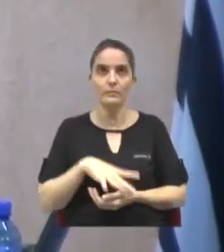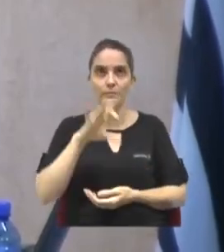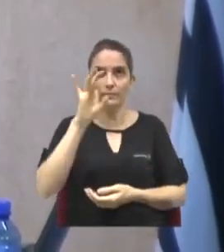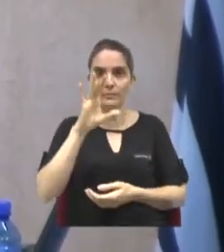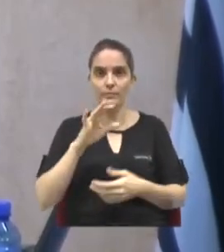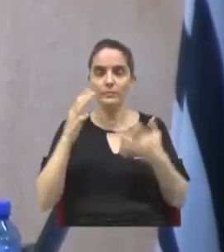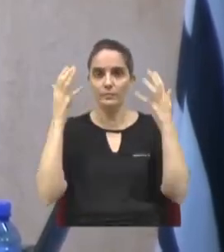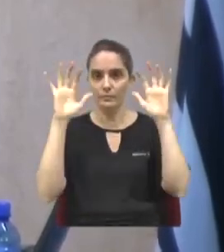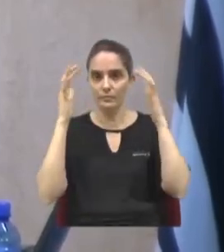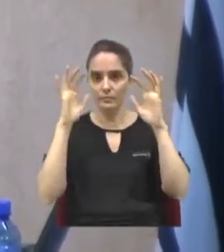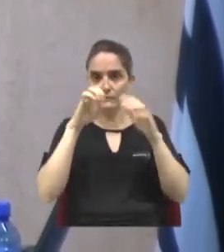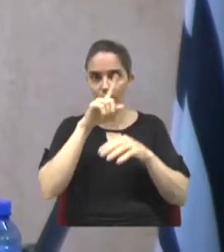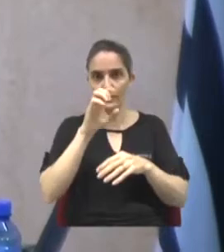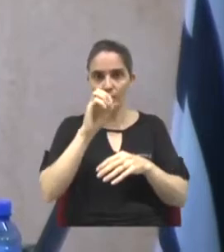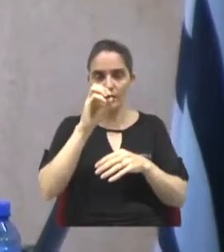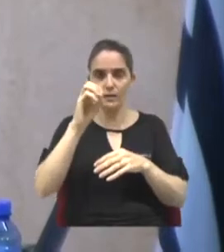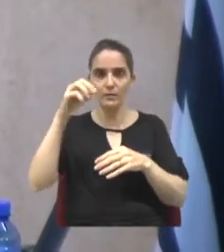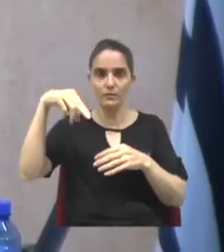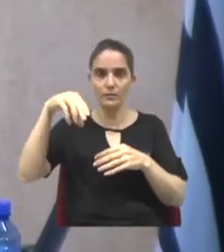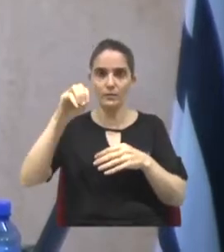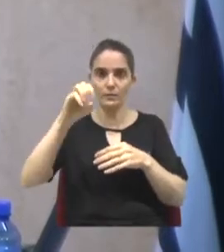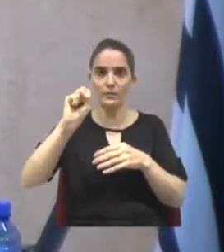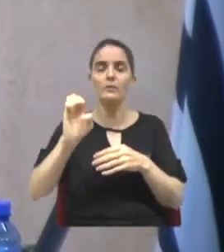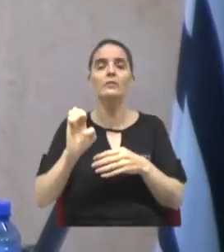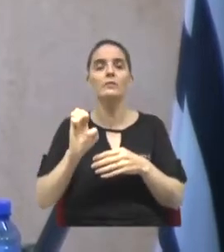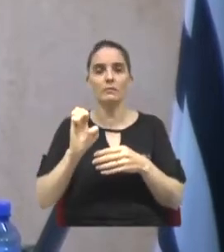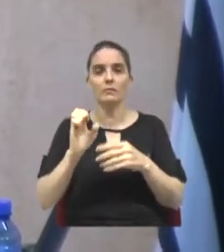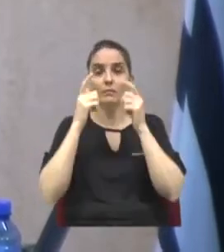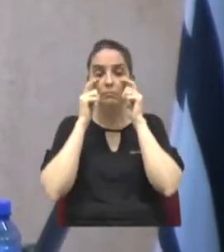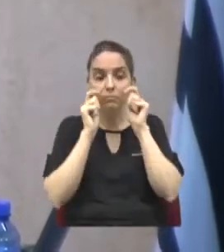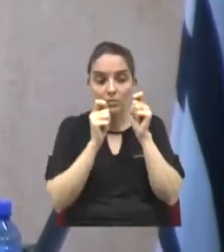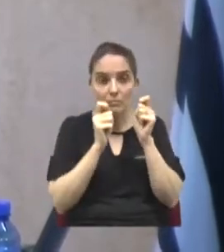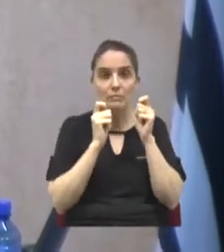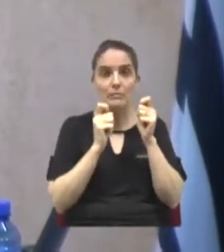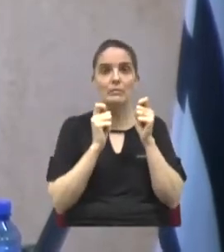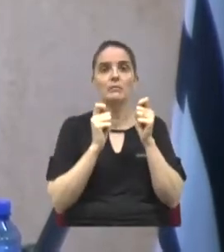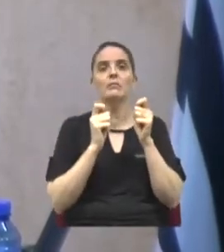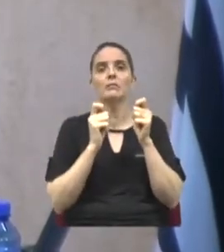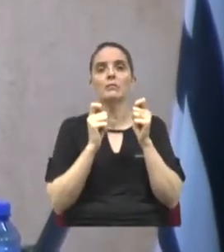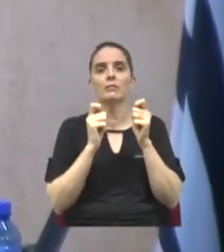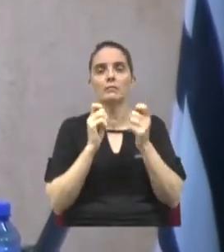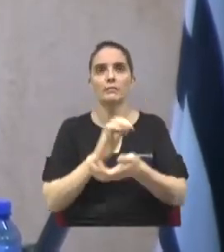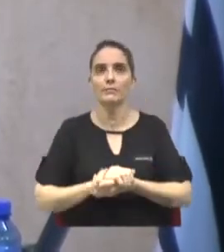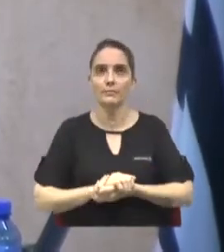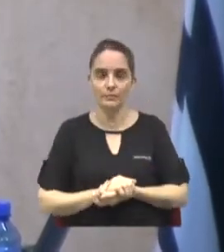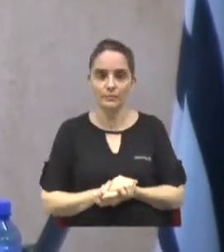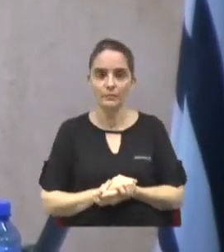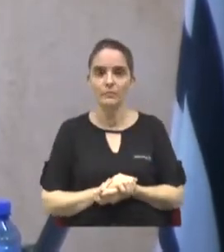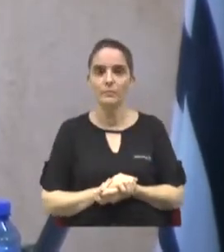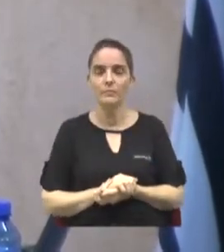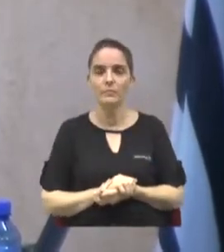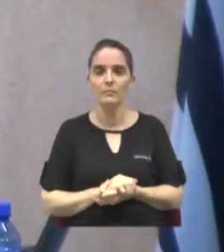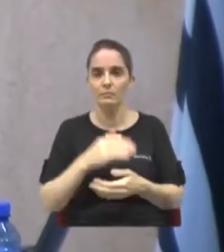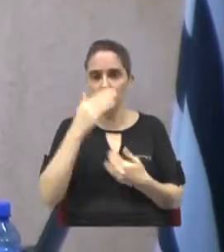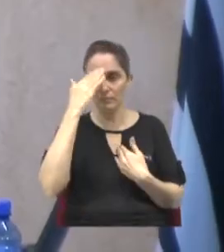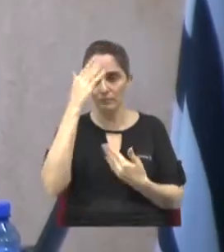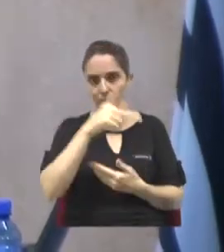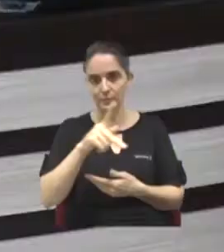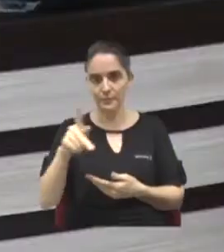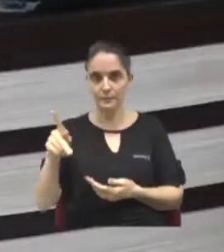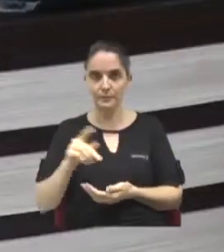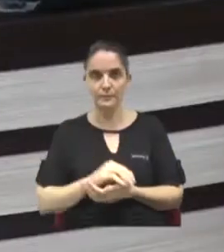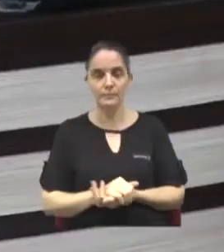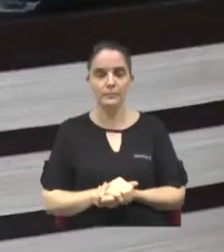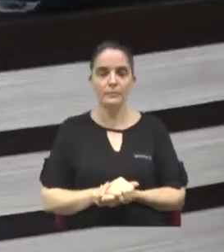para parabenizar a zoonose, que está sempre atenta aos pontos estratégicos no município. Muito obrigada, senhor